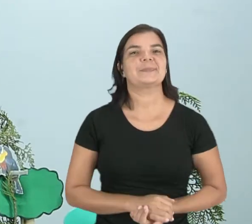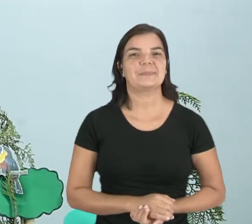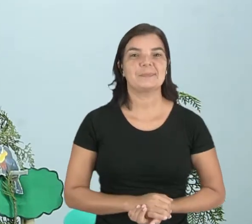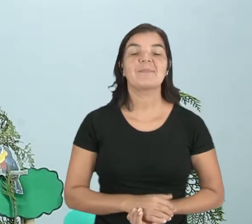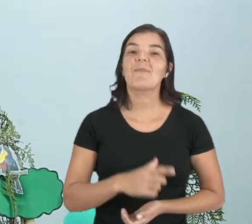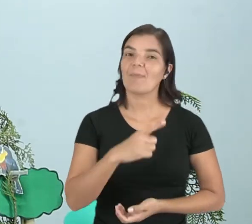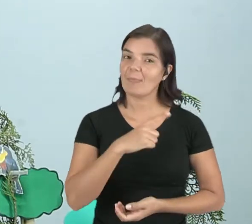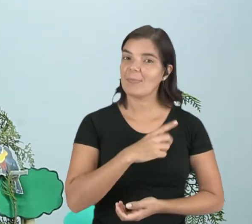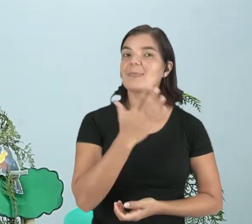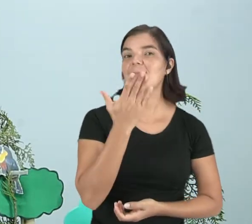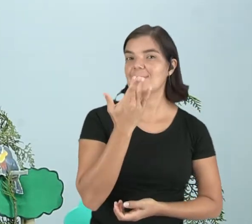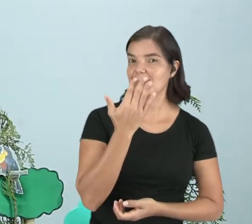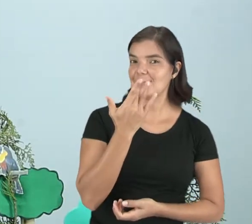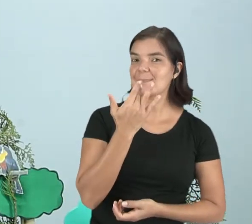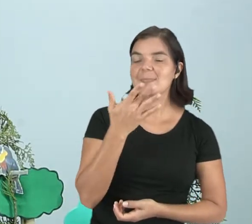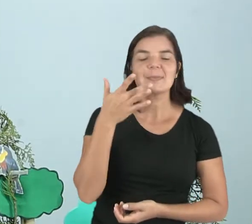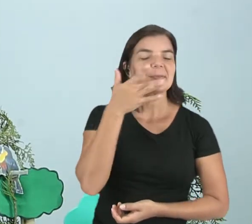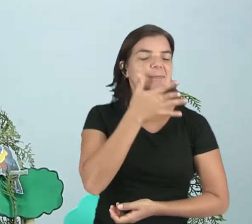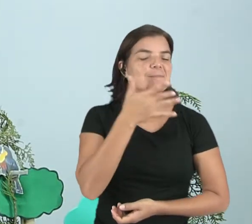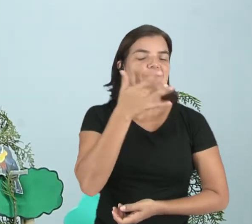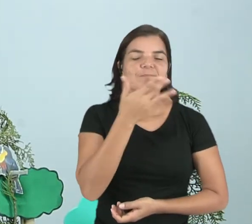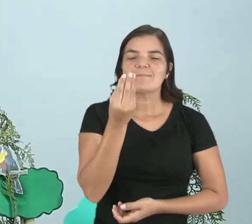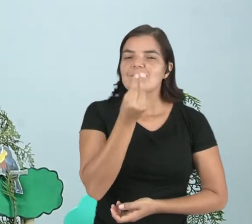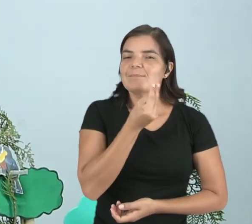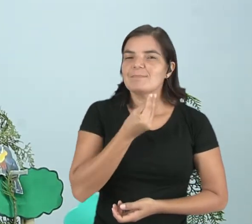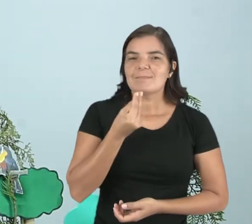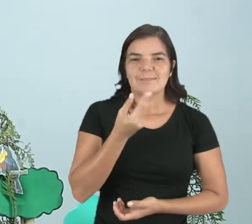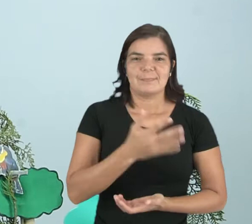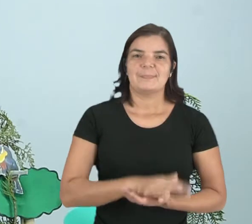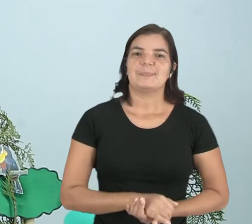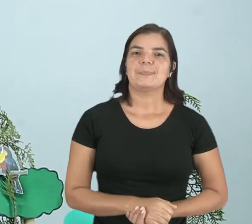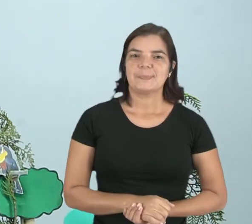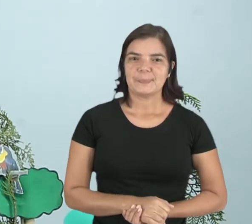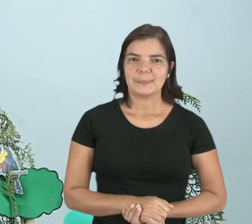Elas têm cor e gostoso sabor.